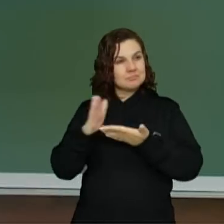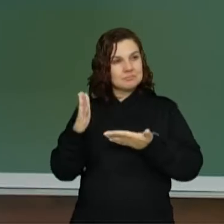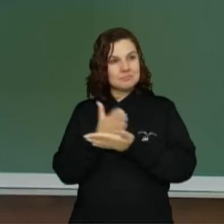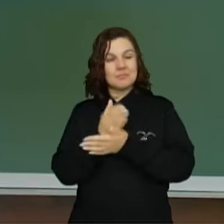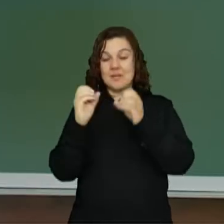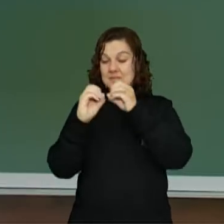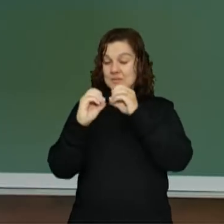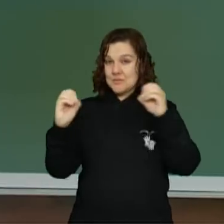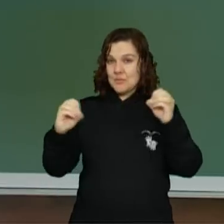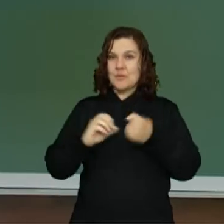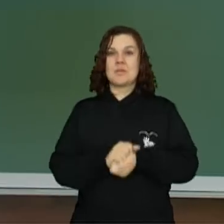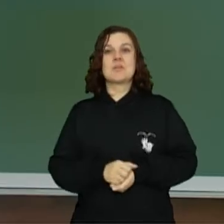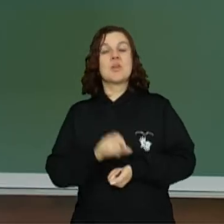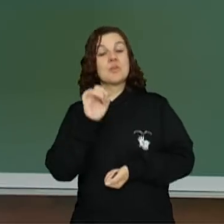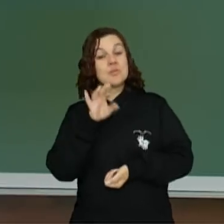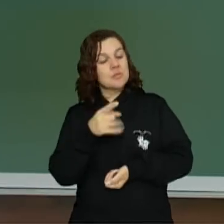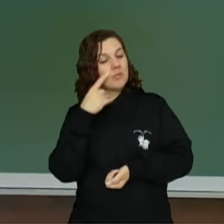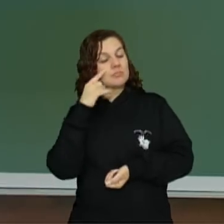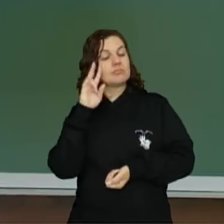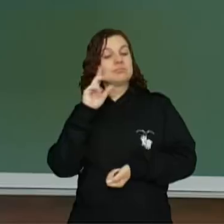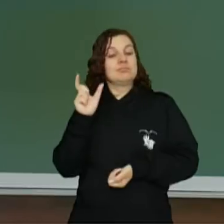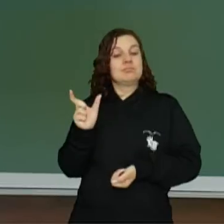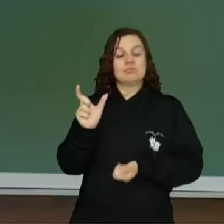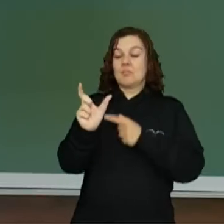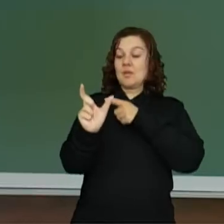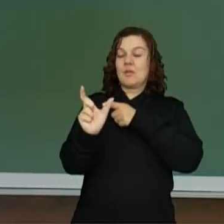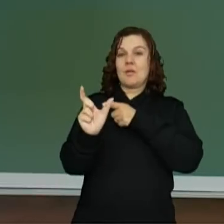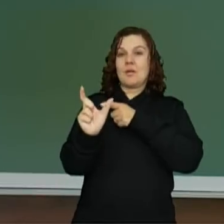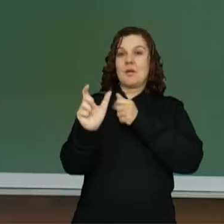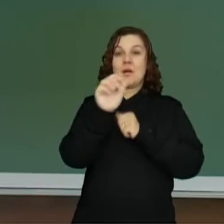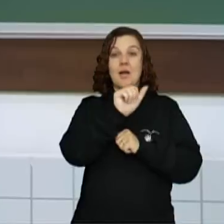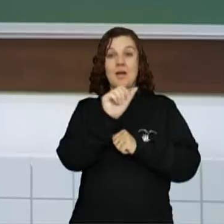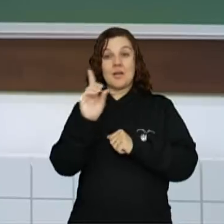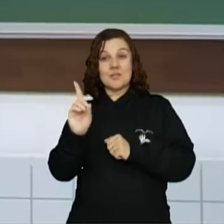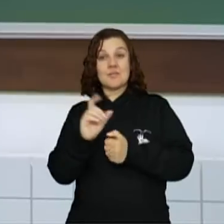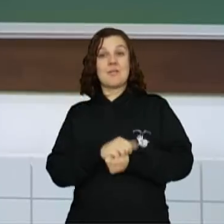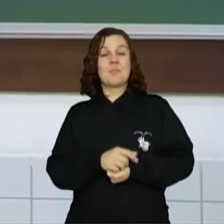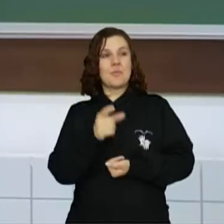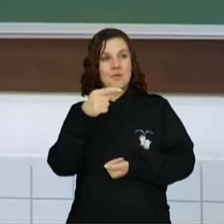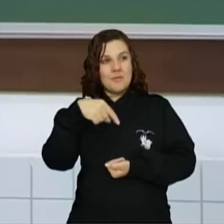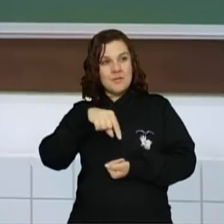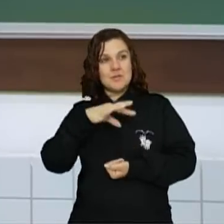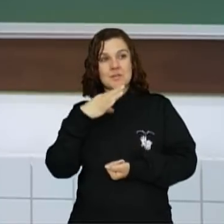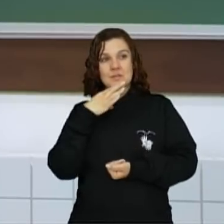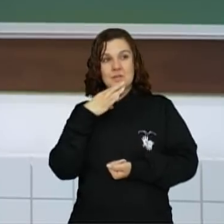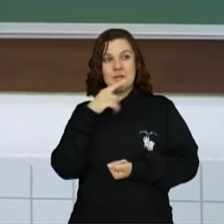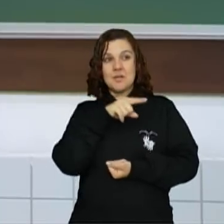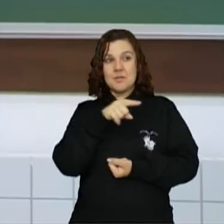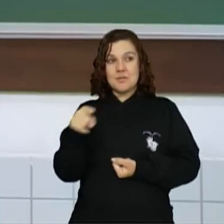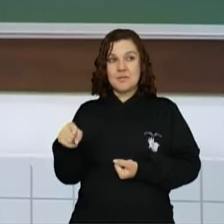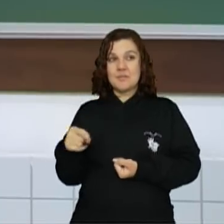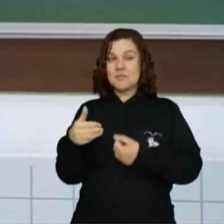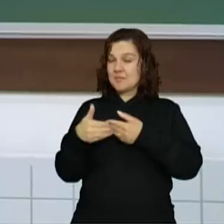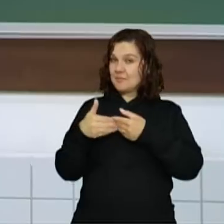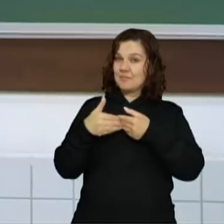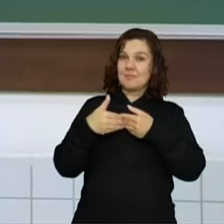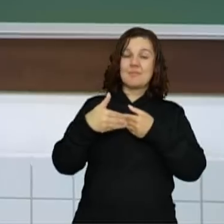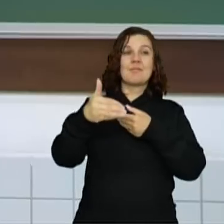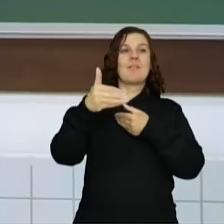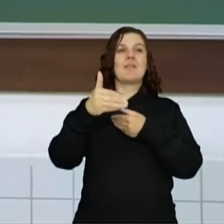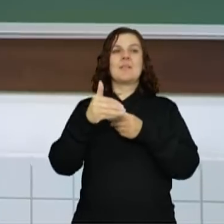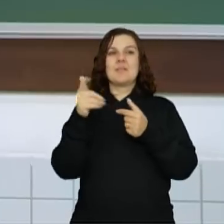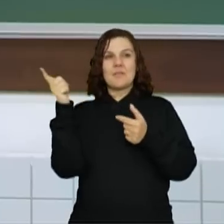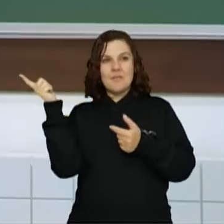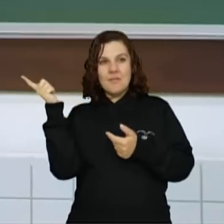essas orações. É só reconhecer os advérbios. Vocês reconhecendo os advérbios, vocês